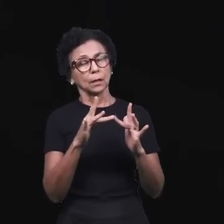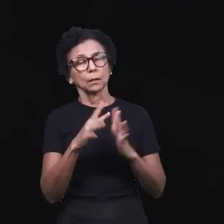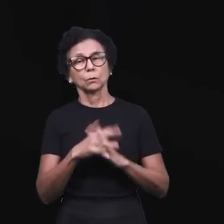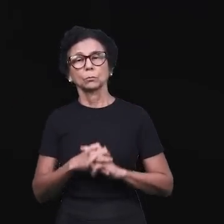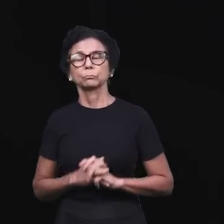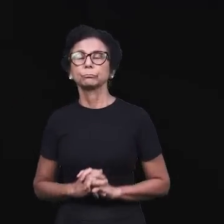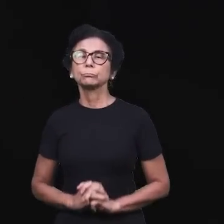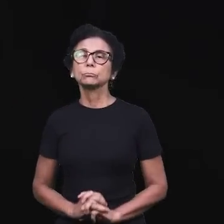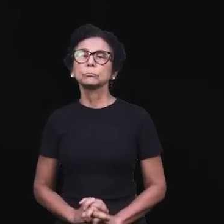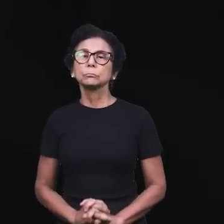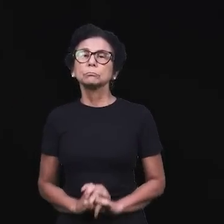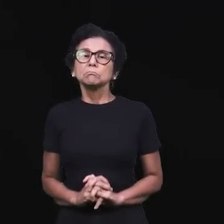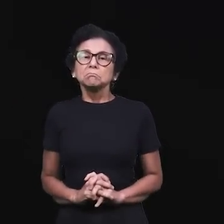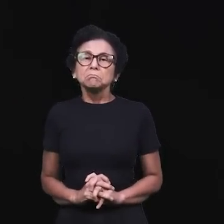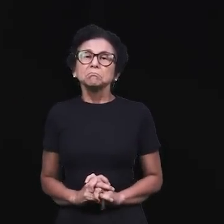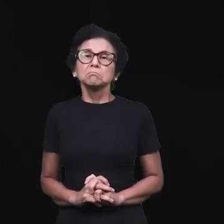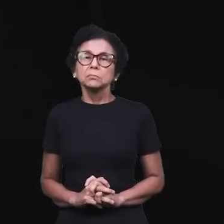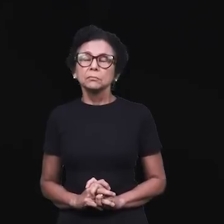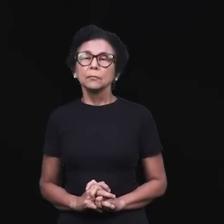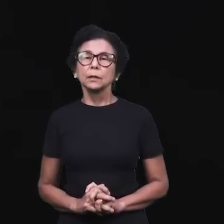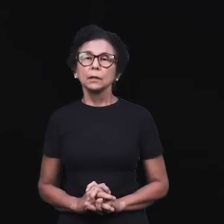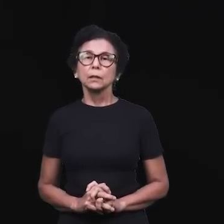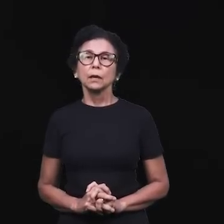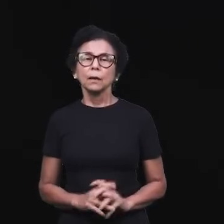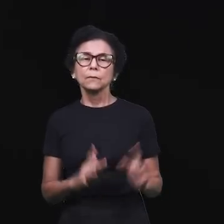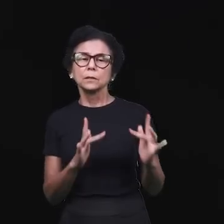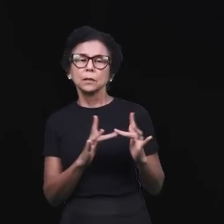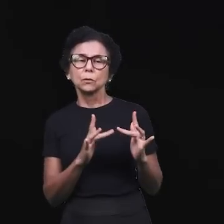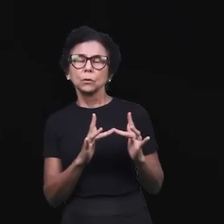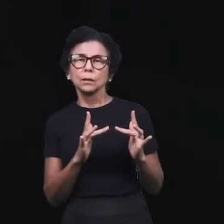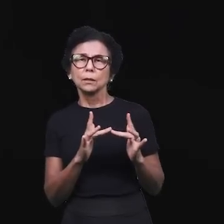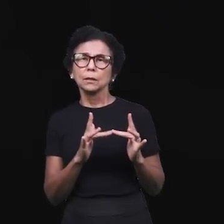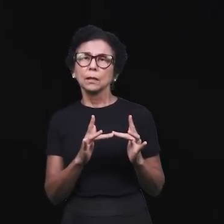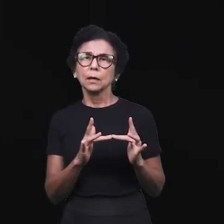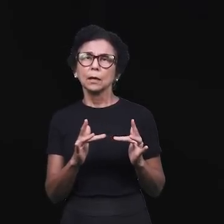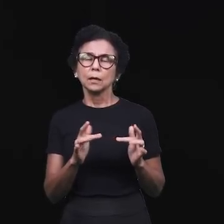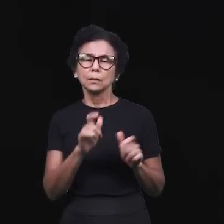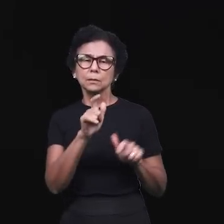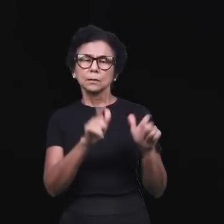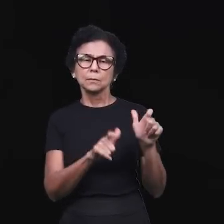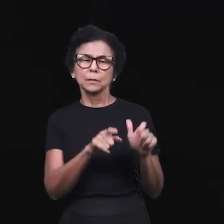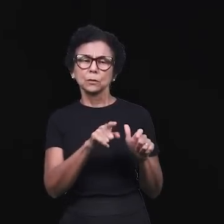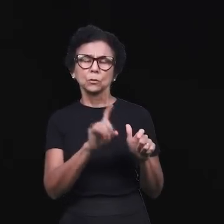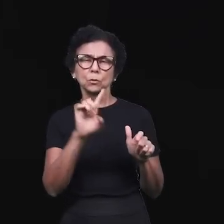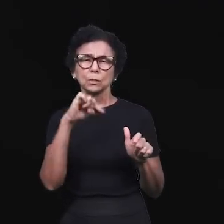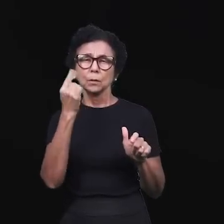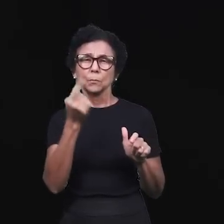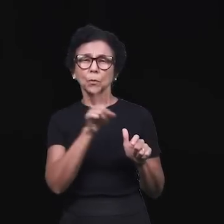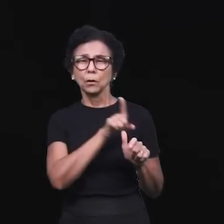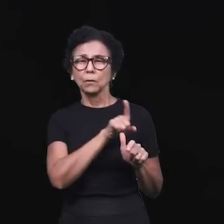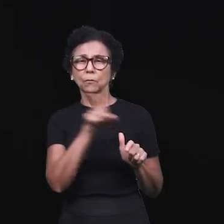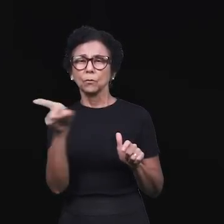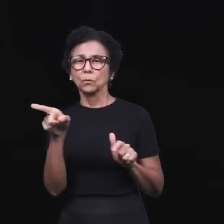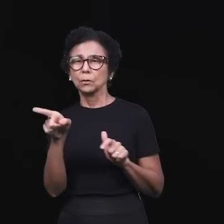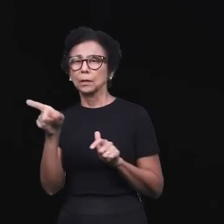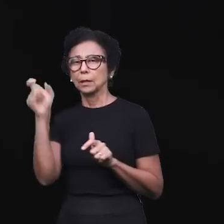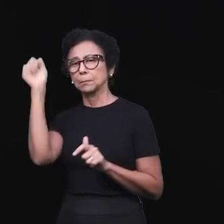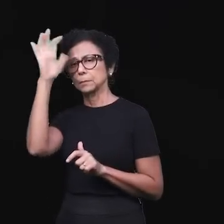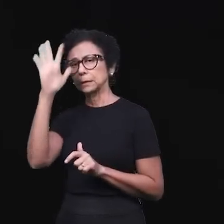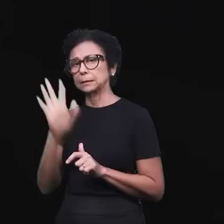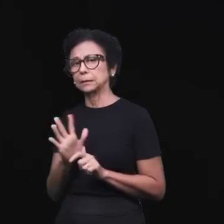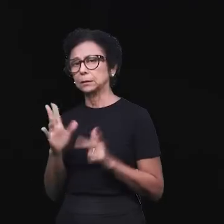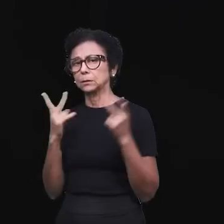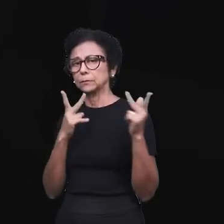aquele contato, alguns desses irmãos dessa família foram ao Brasil, tiveram contato conosco, foi um contato assim muito mais